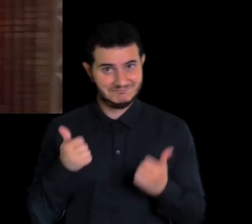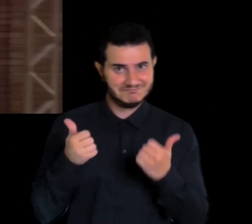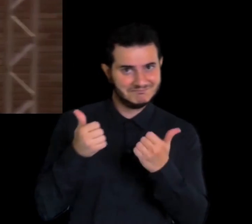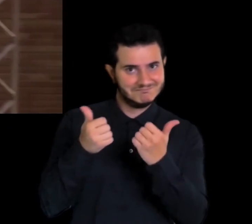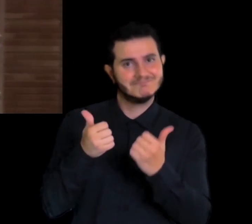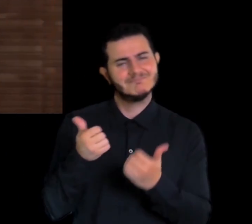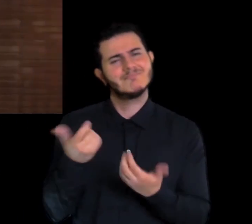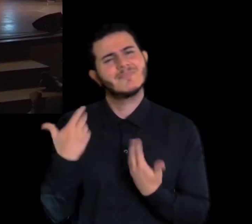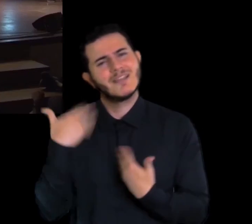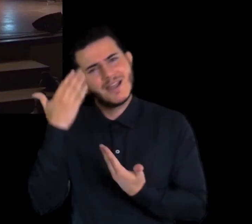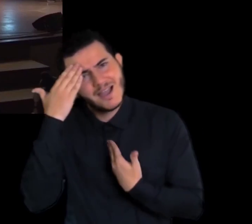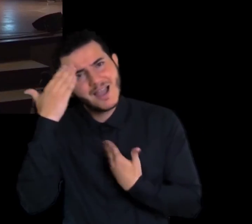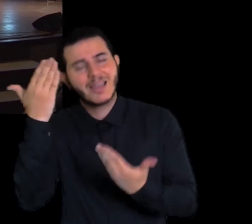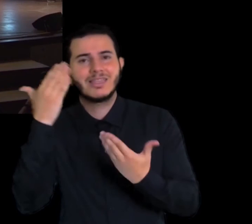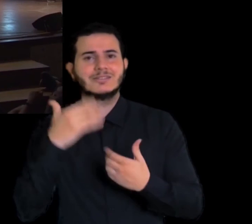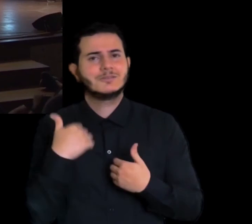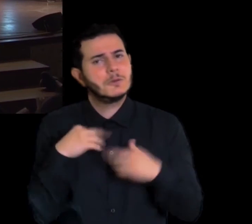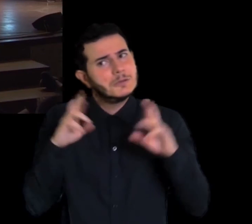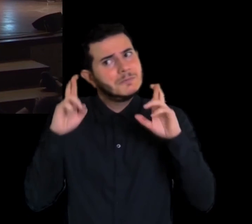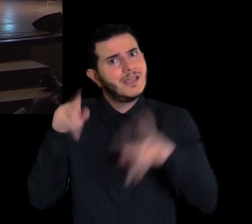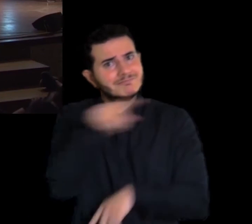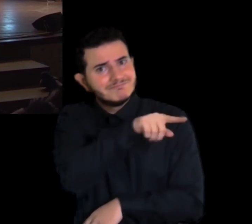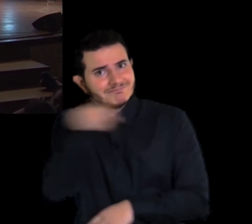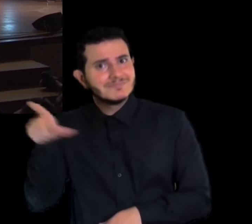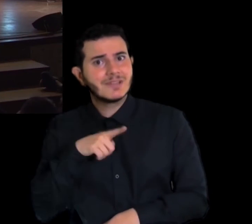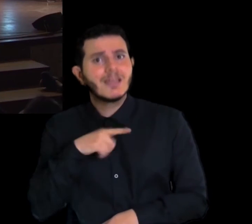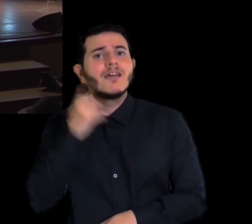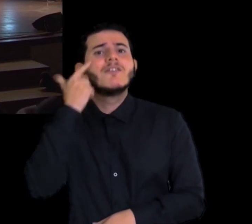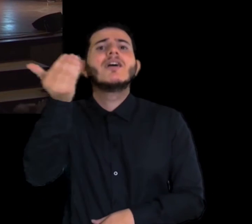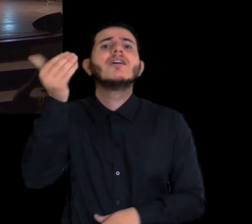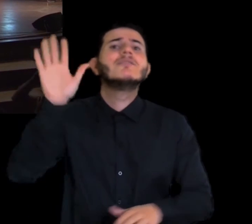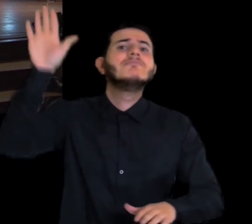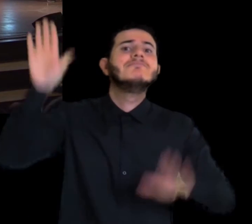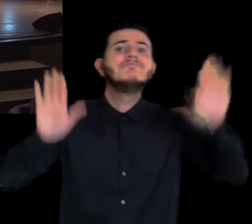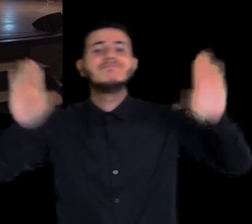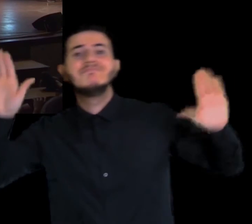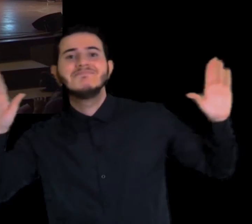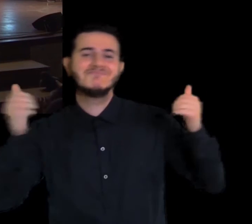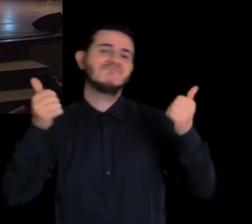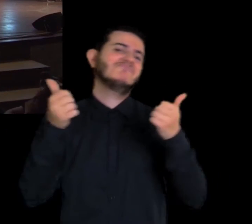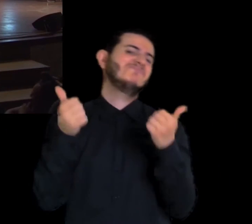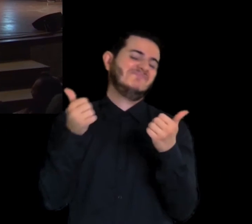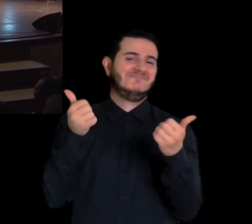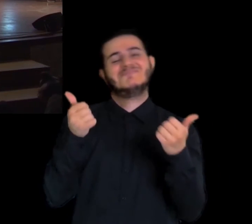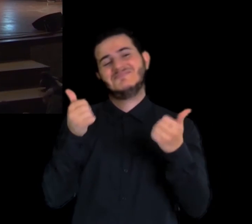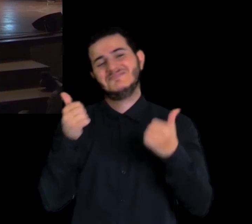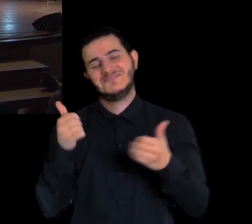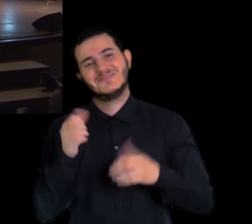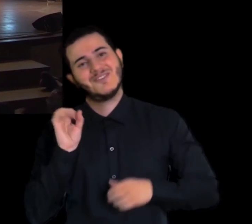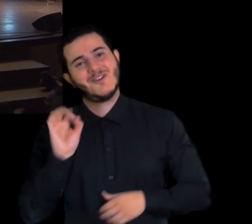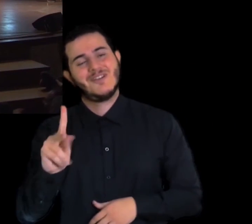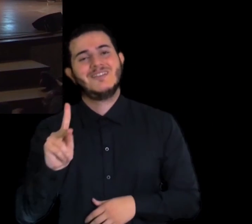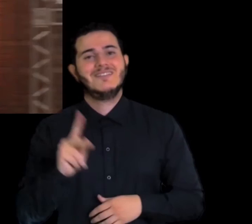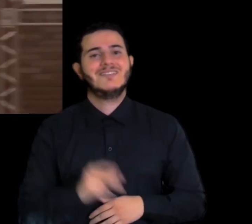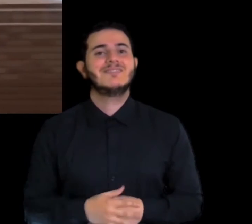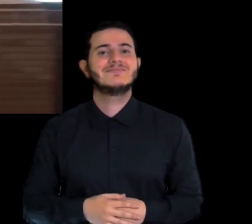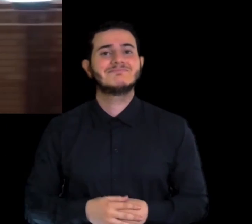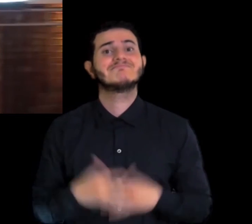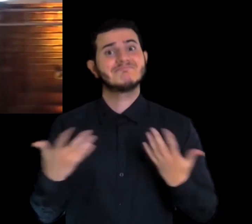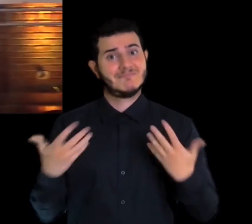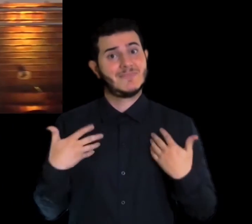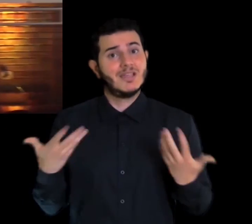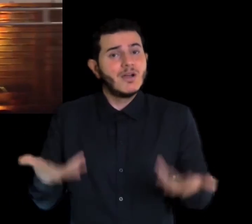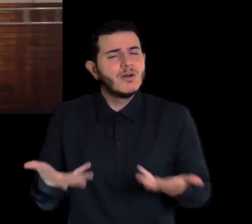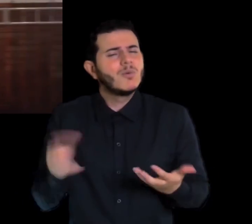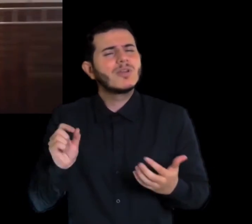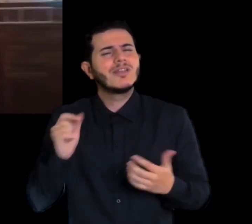Beleza, galera. Agradeço. Estão aí? Espero que estejam. Vocês estão? Ergue a mão. Deixa eu ver se está todo mundo aí. Tá, beleza. Todo mundo aí, valeu. Agora eu queria dizer o seguinte,